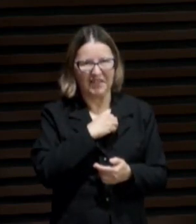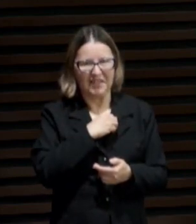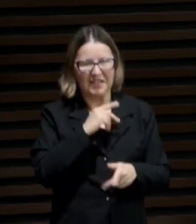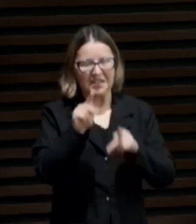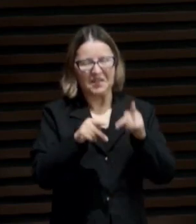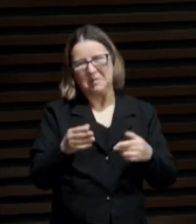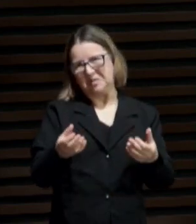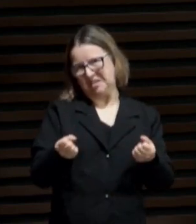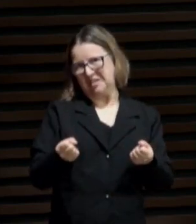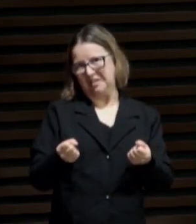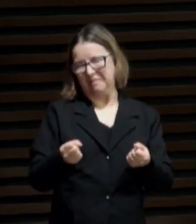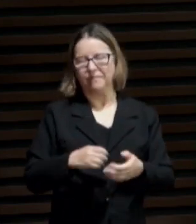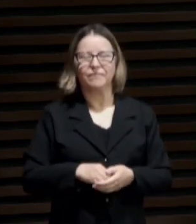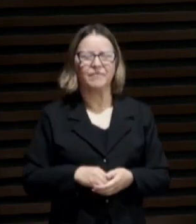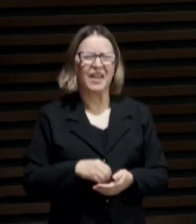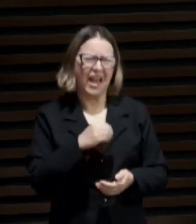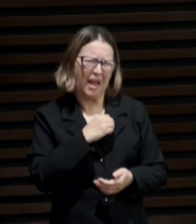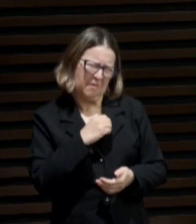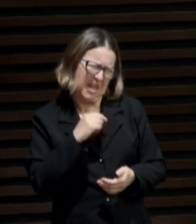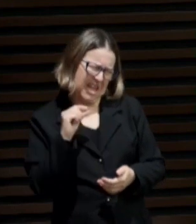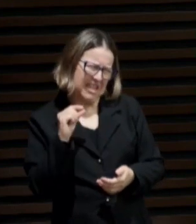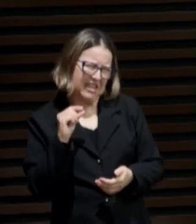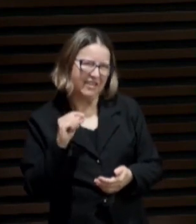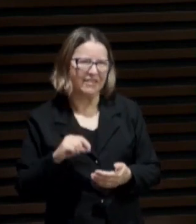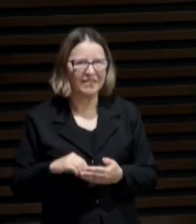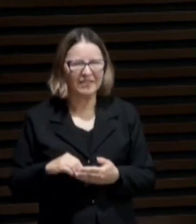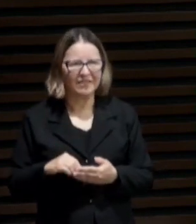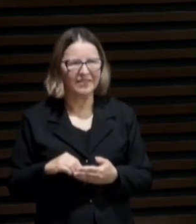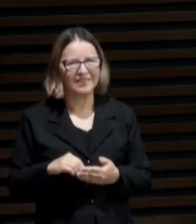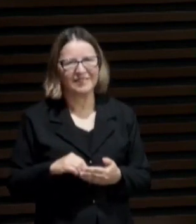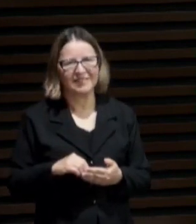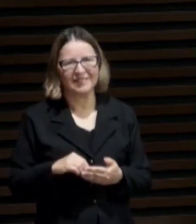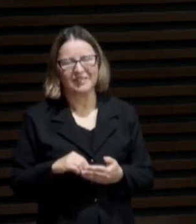Aceitáveis. É os pecadinhos, sabe aquela coisa de